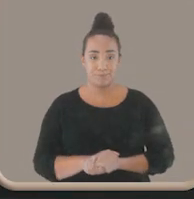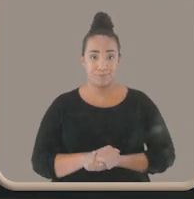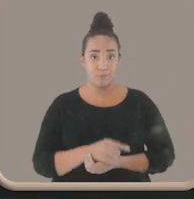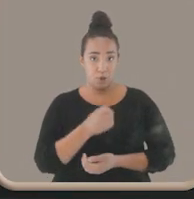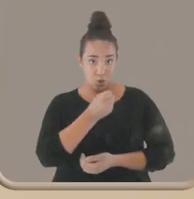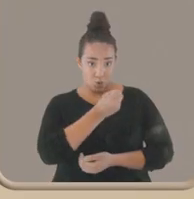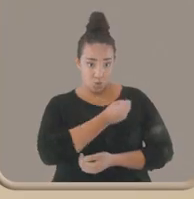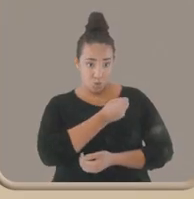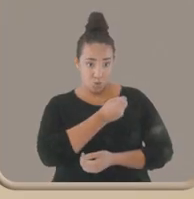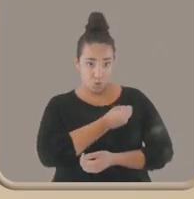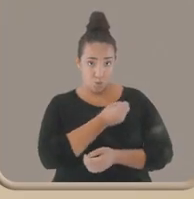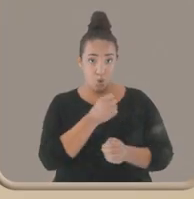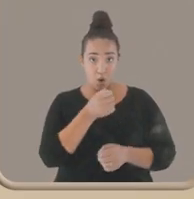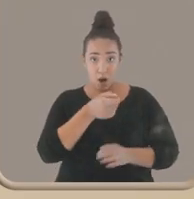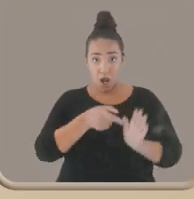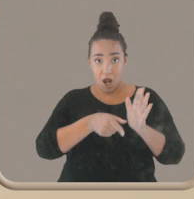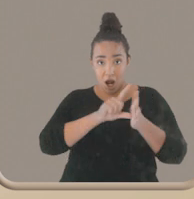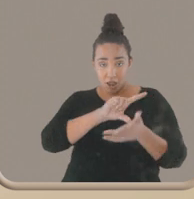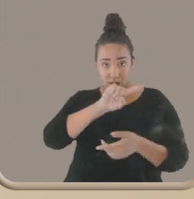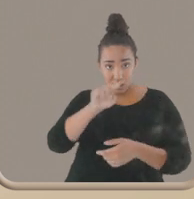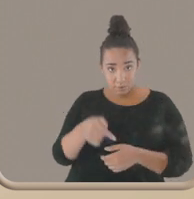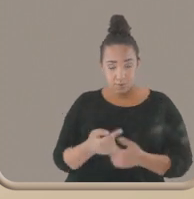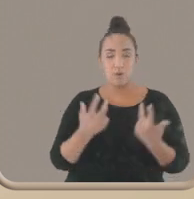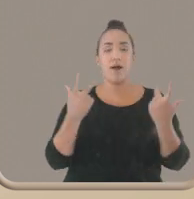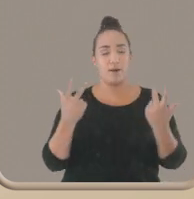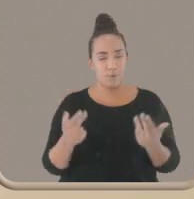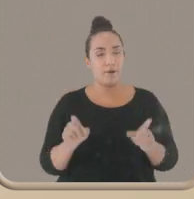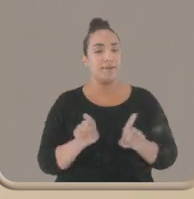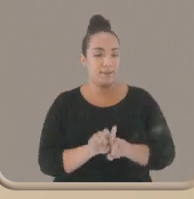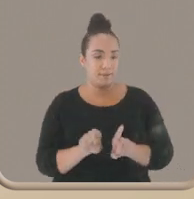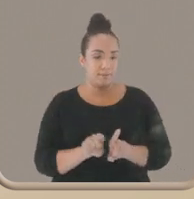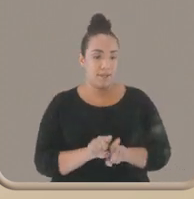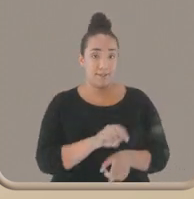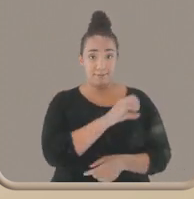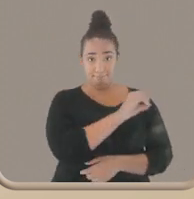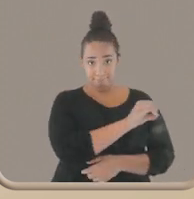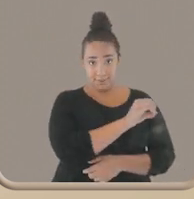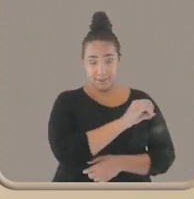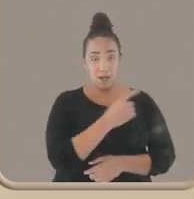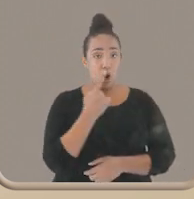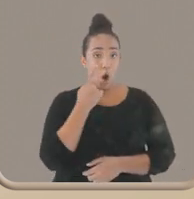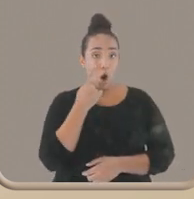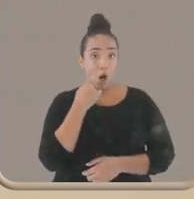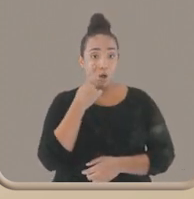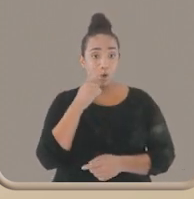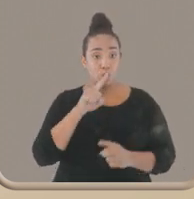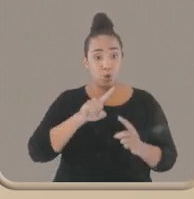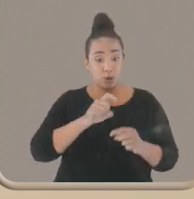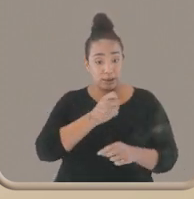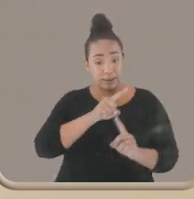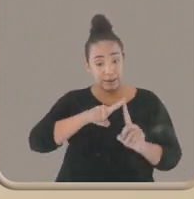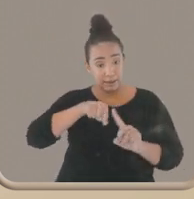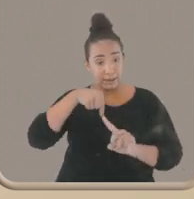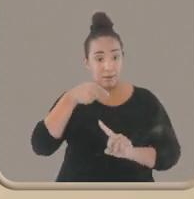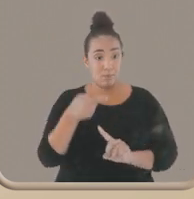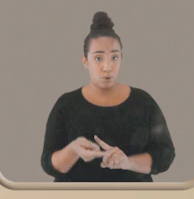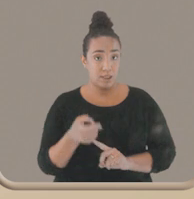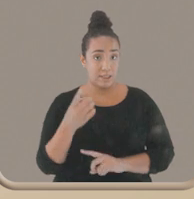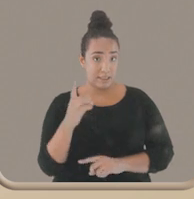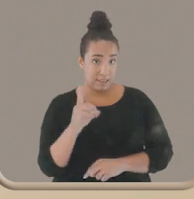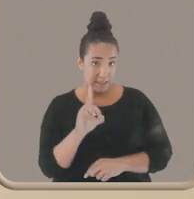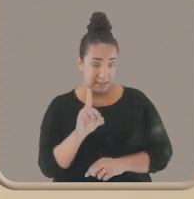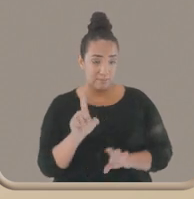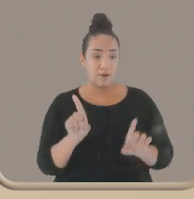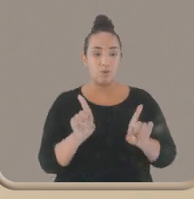mais um exemplo. Nesse número, a parte inteira também é igual, 0. Então, vamos analisar a